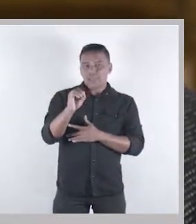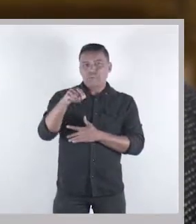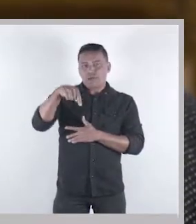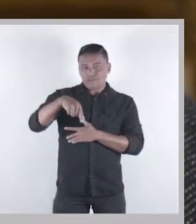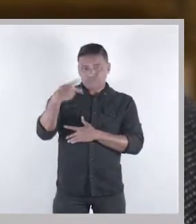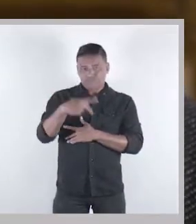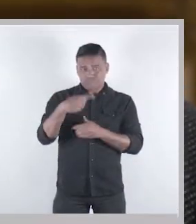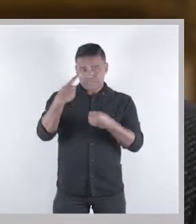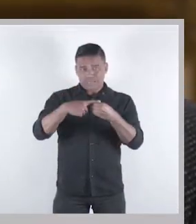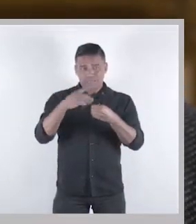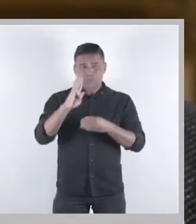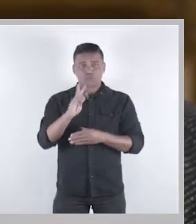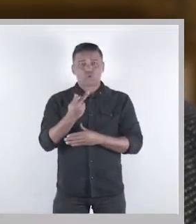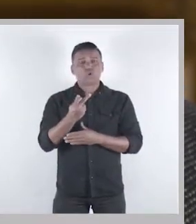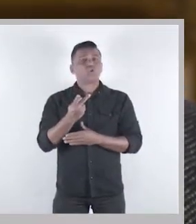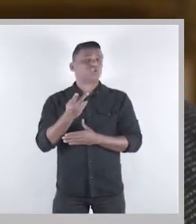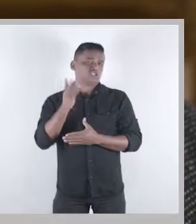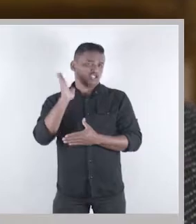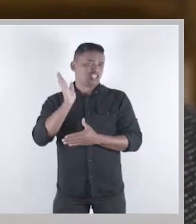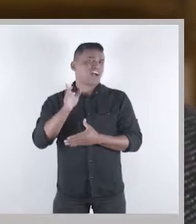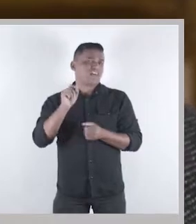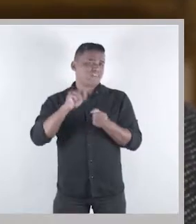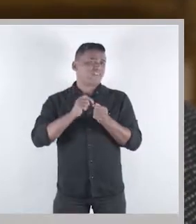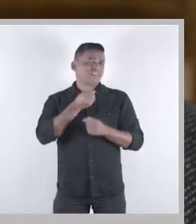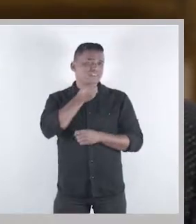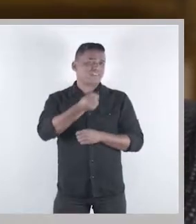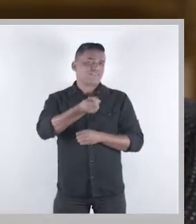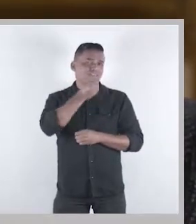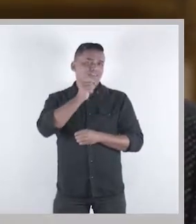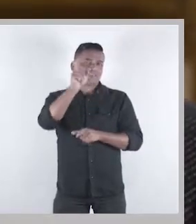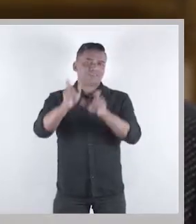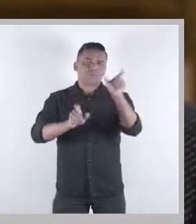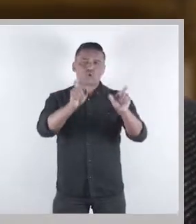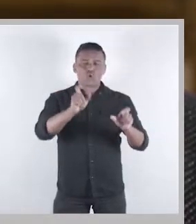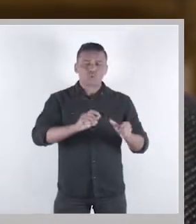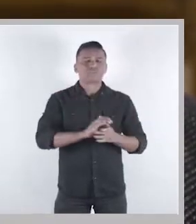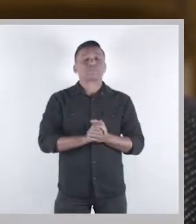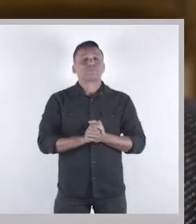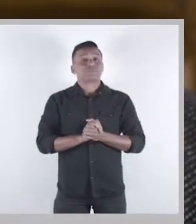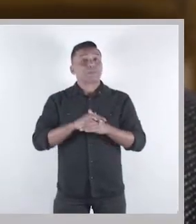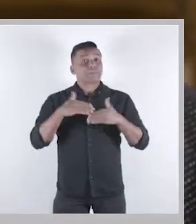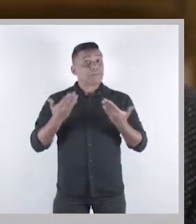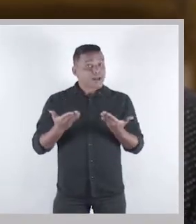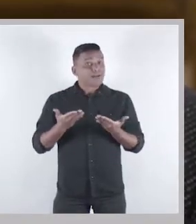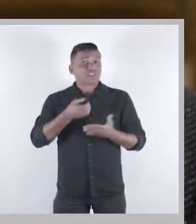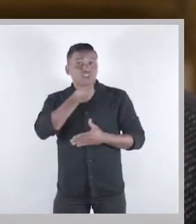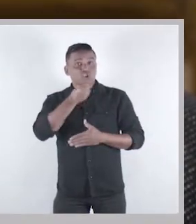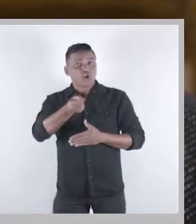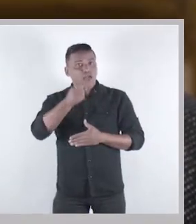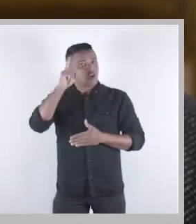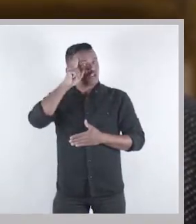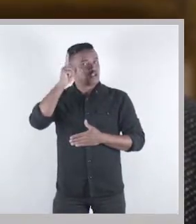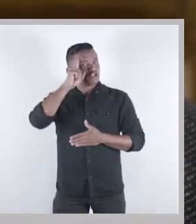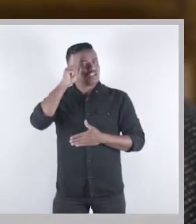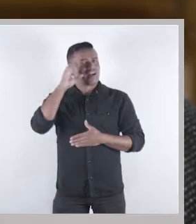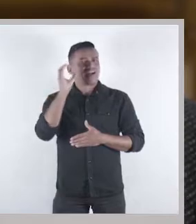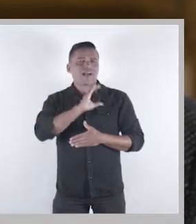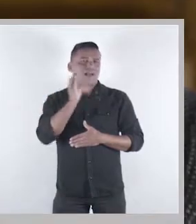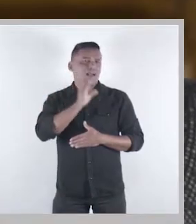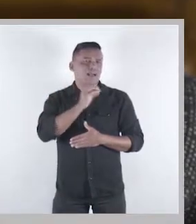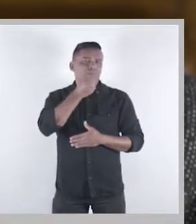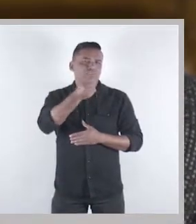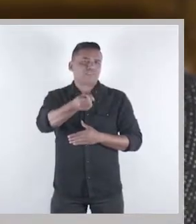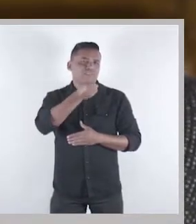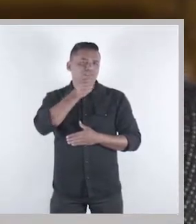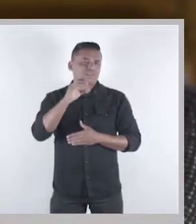mas a entrevista o Tiago nela era bem assim mais rápida né E para um projeto de um livro eu pensei em fazer algo